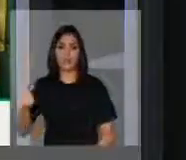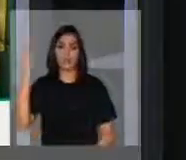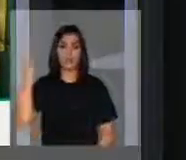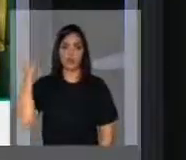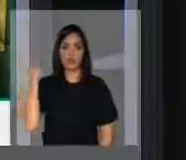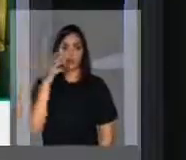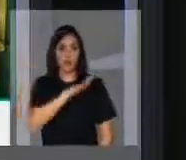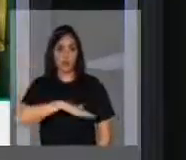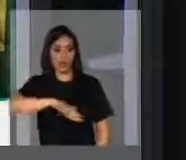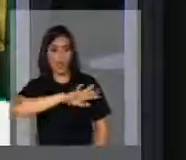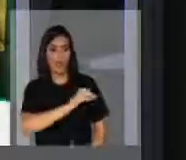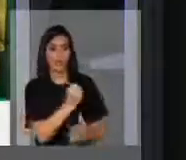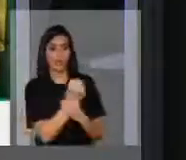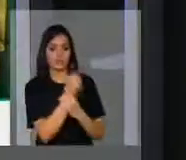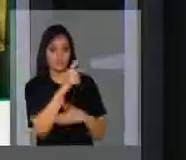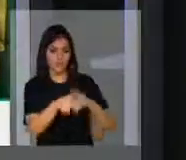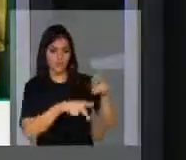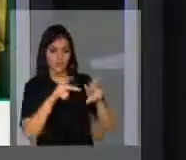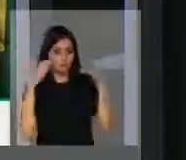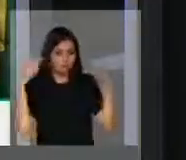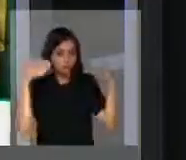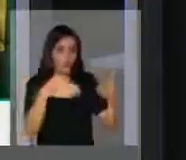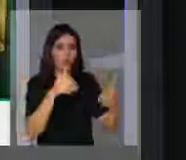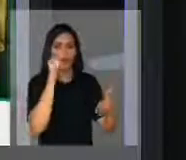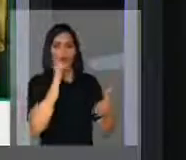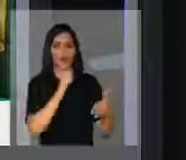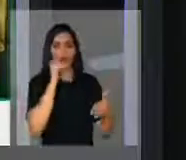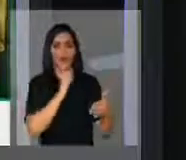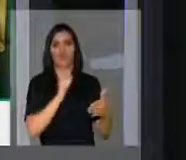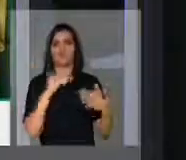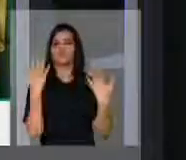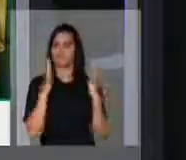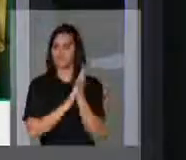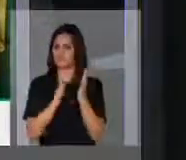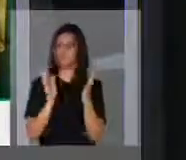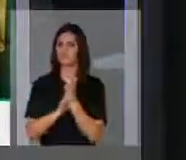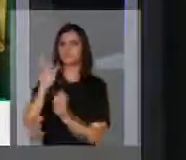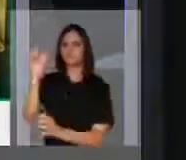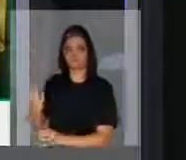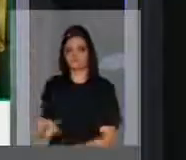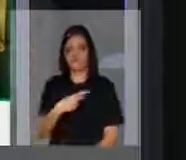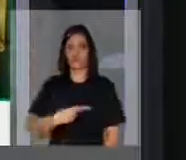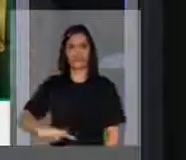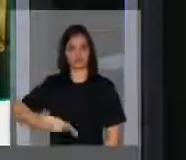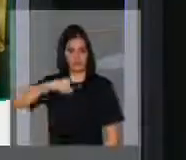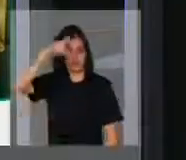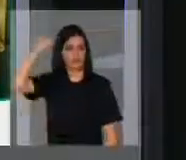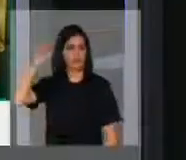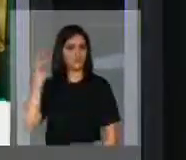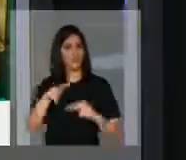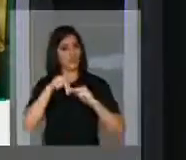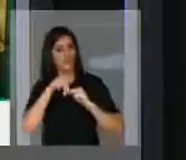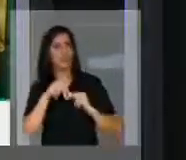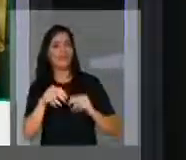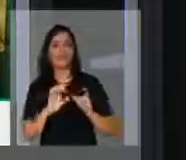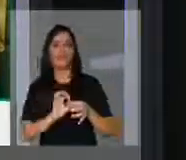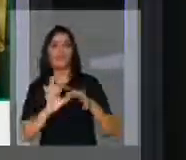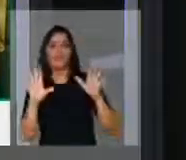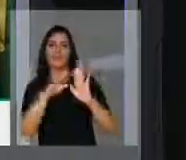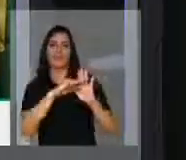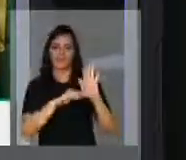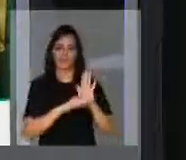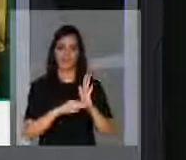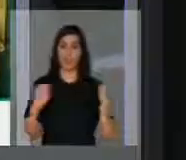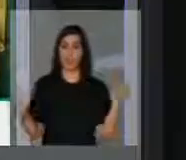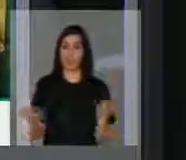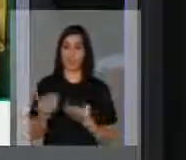as Mulheres e também foi muito elogiado por isso. Hoje nós teremos aqui a votação